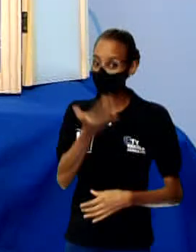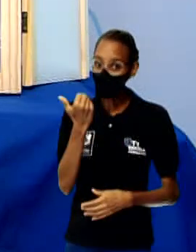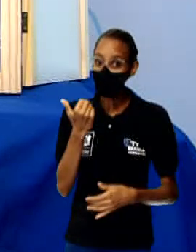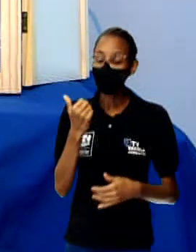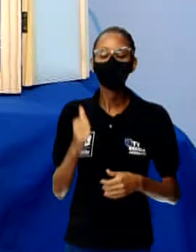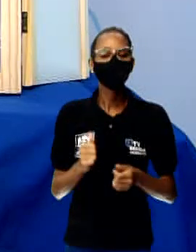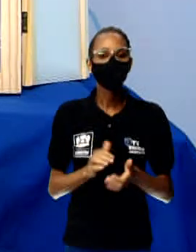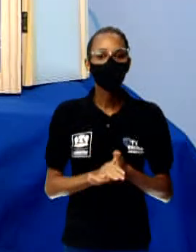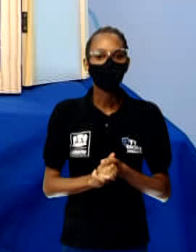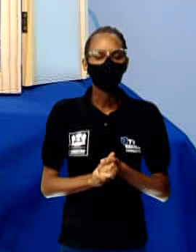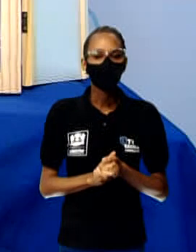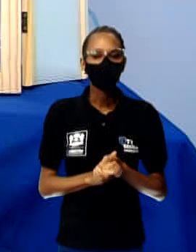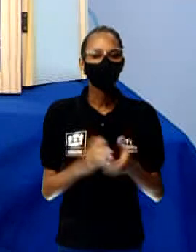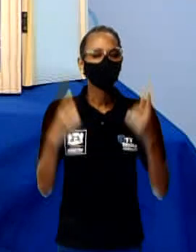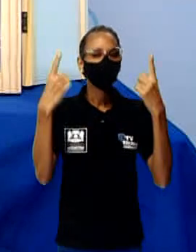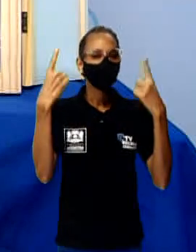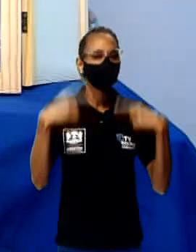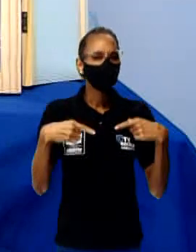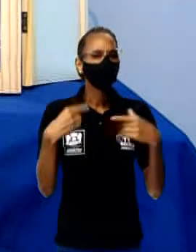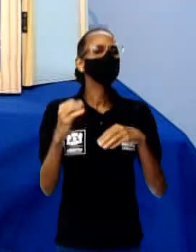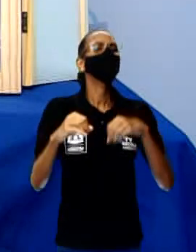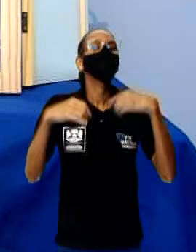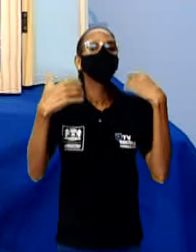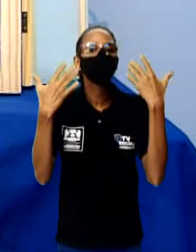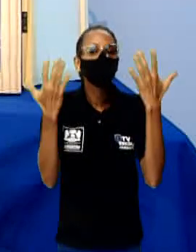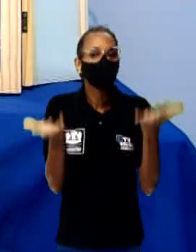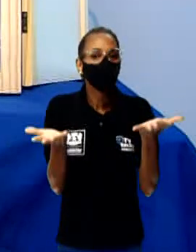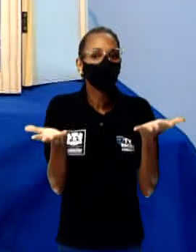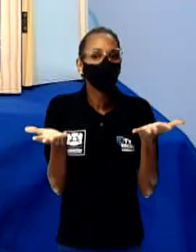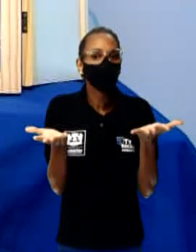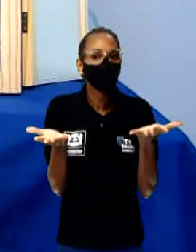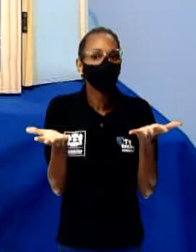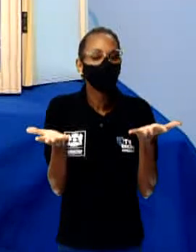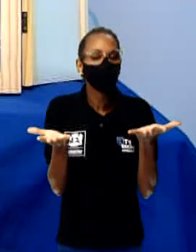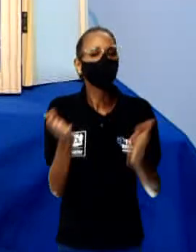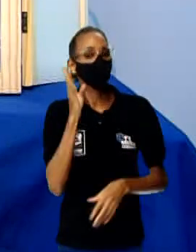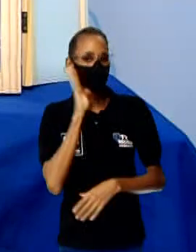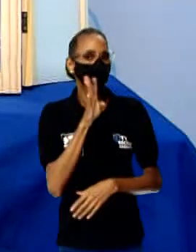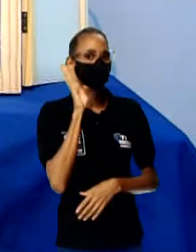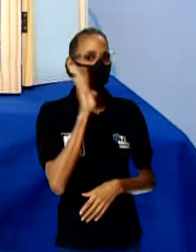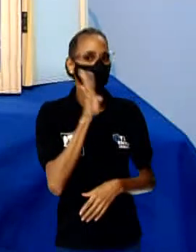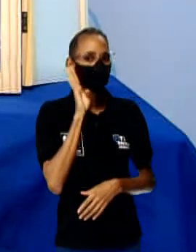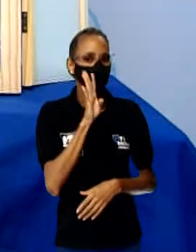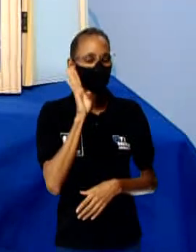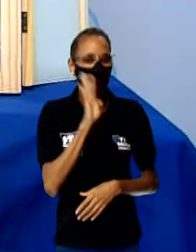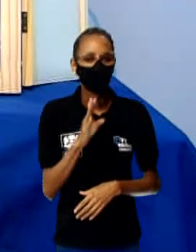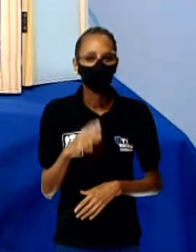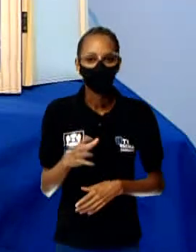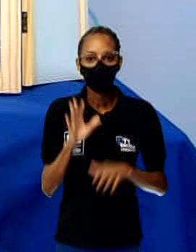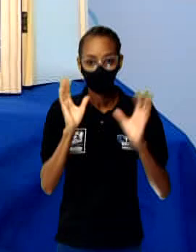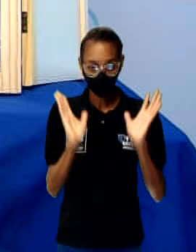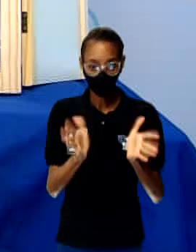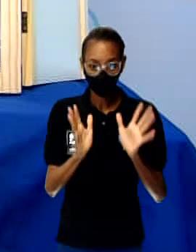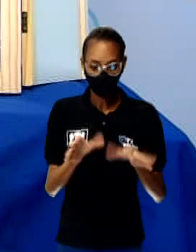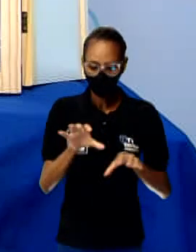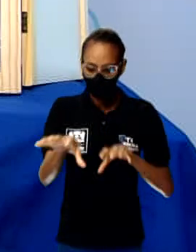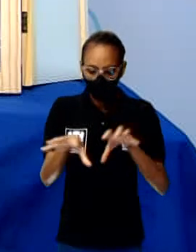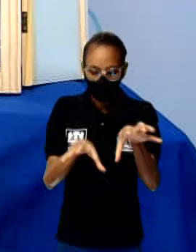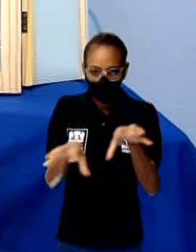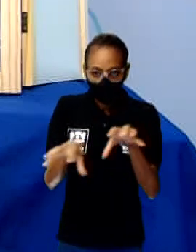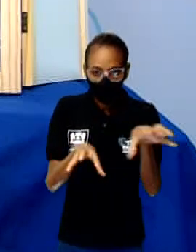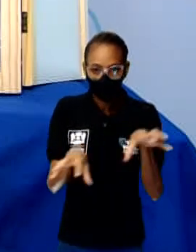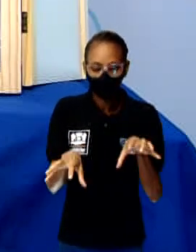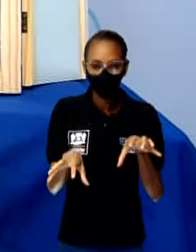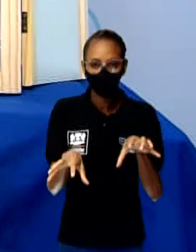que será que a gente pode fazer hoje andando com muito legal quem sabe deixou aí separada e seus